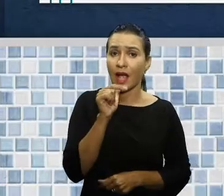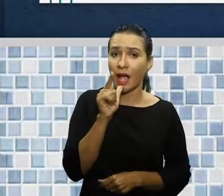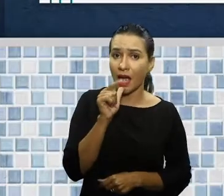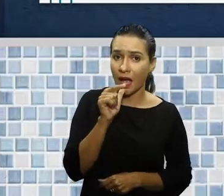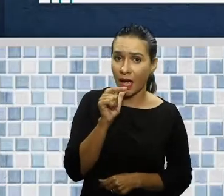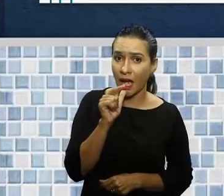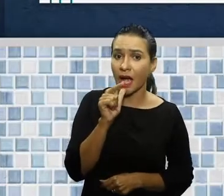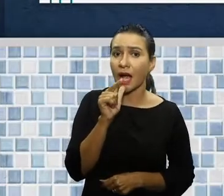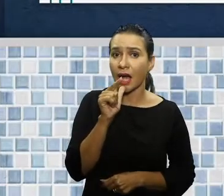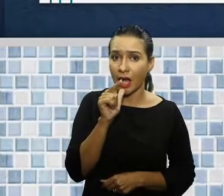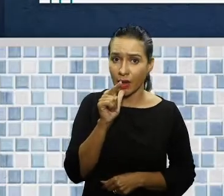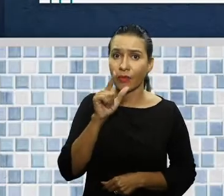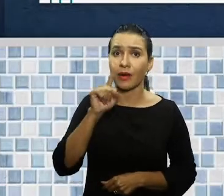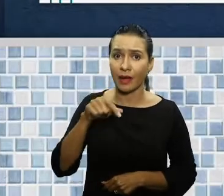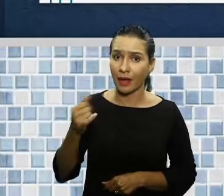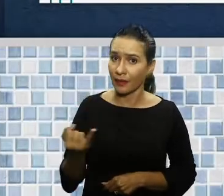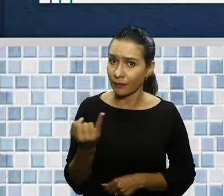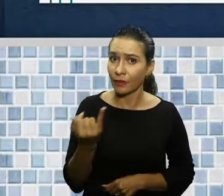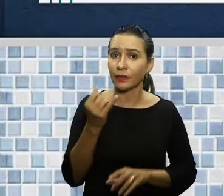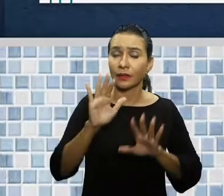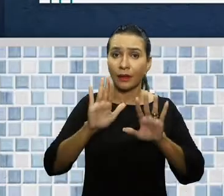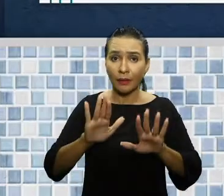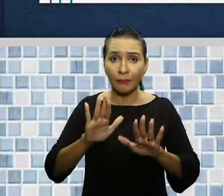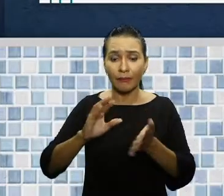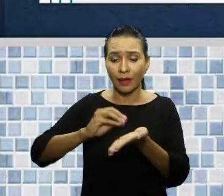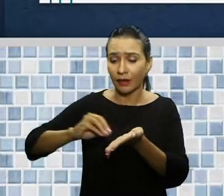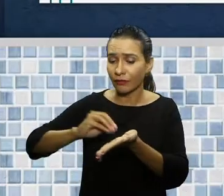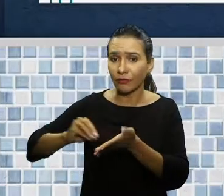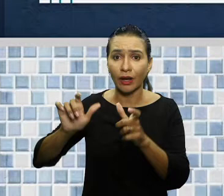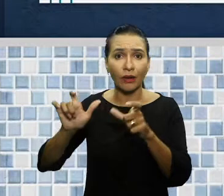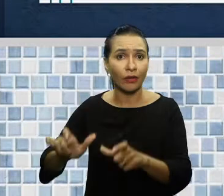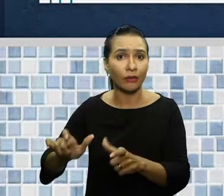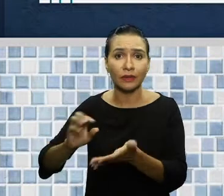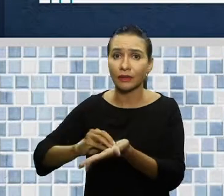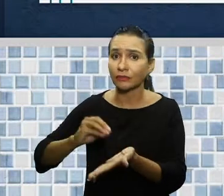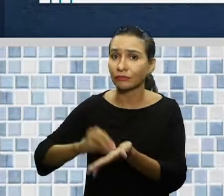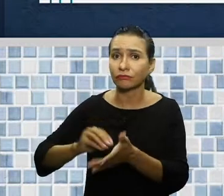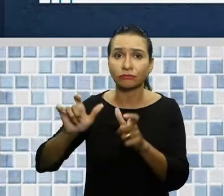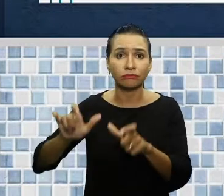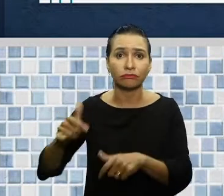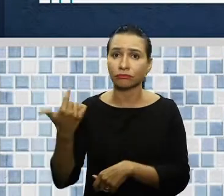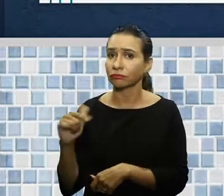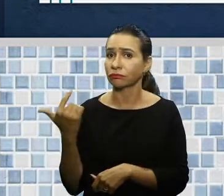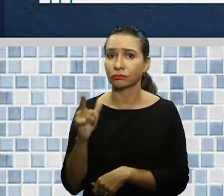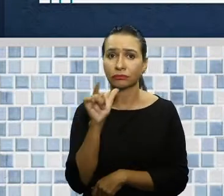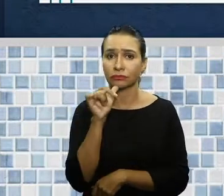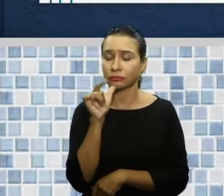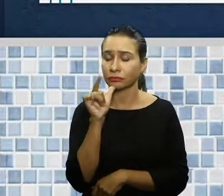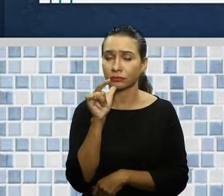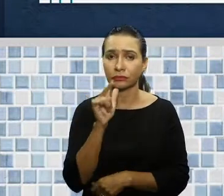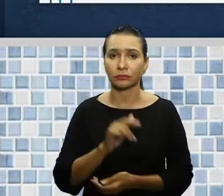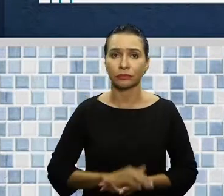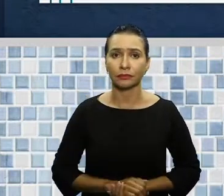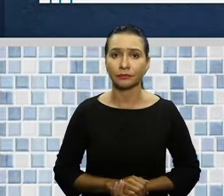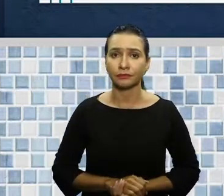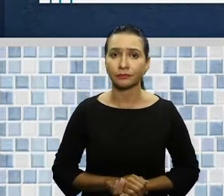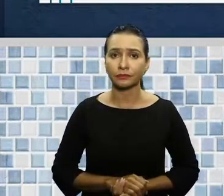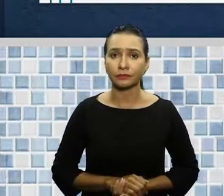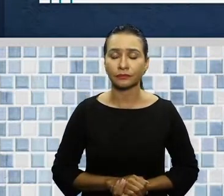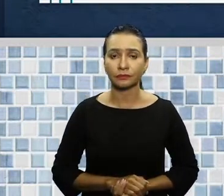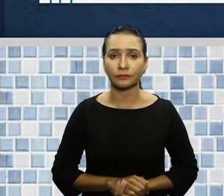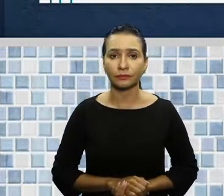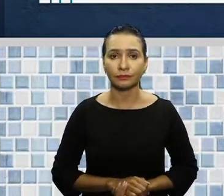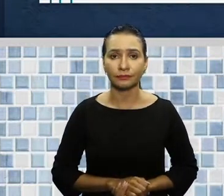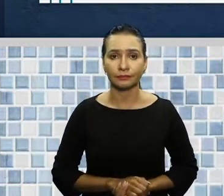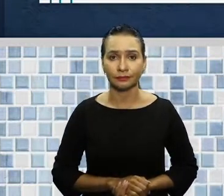um recurso que já está fazendo falta no nosso planeta. E está fazendo